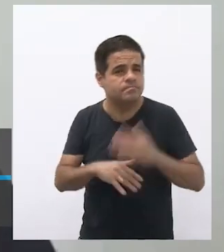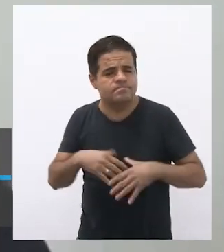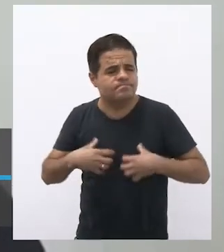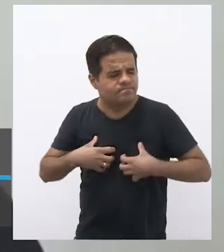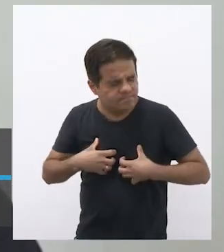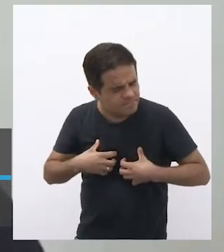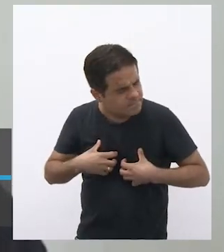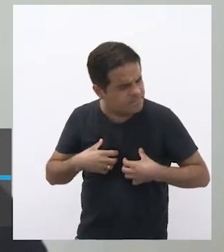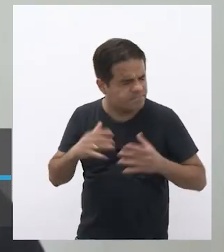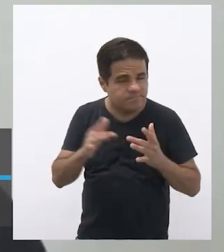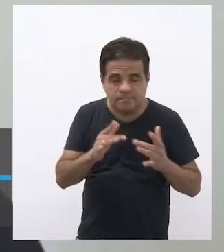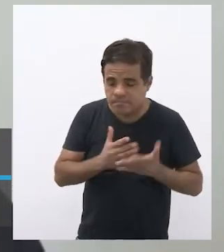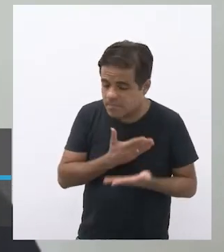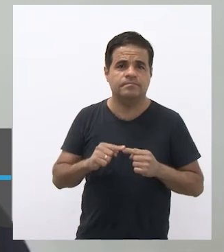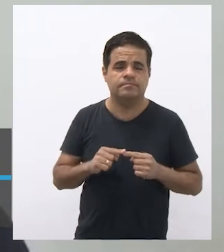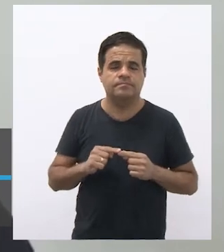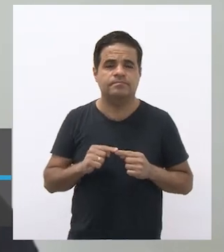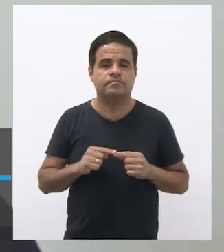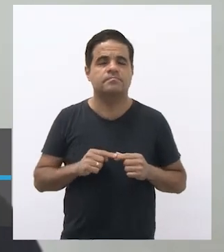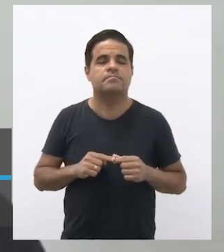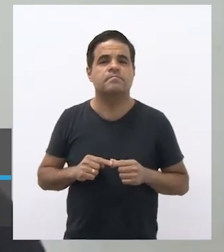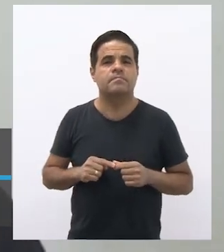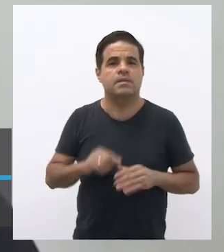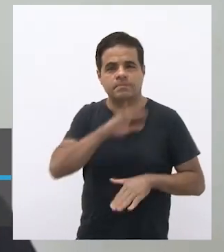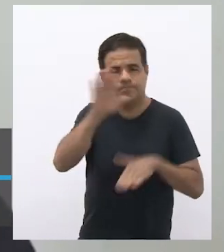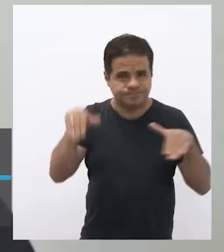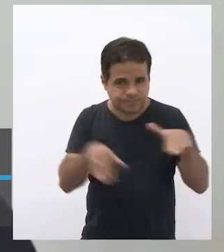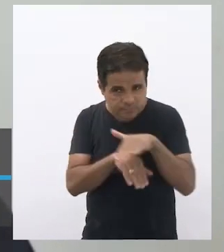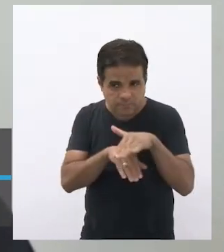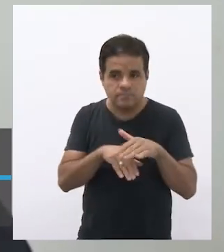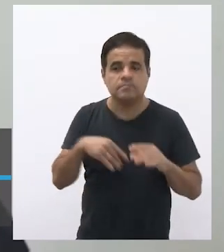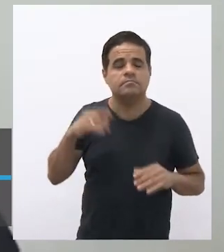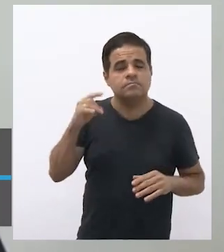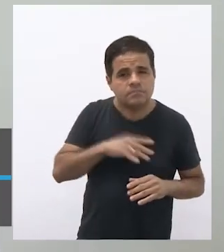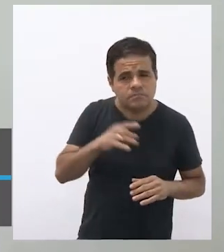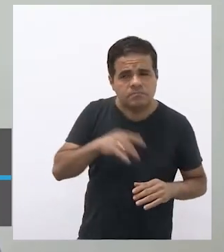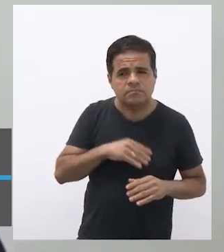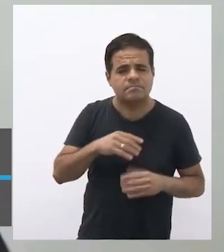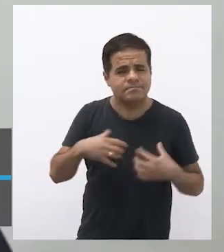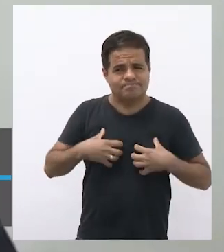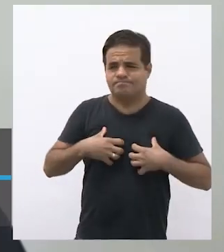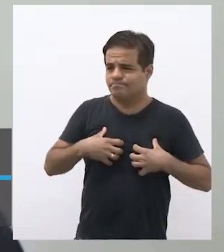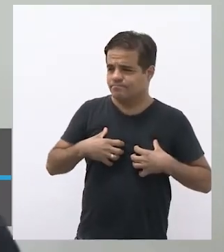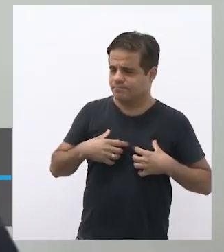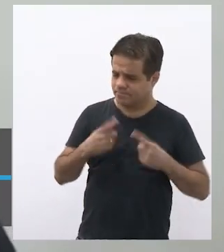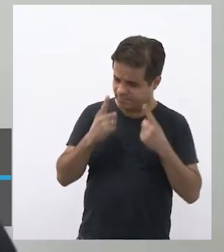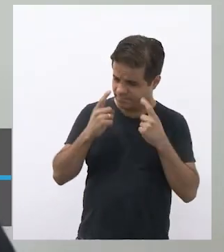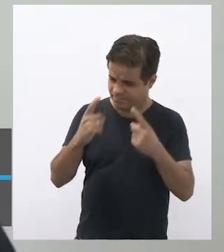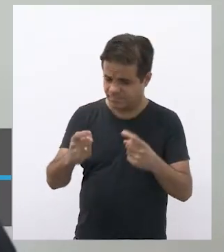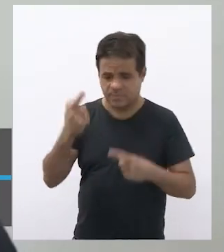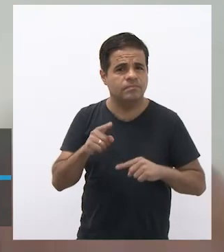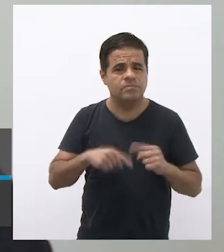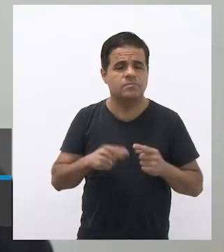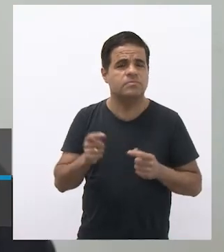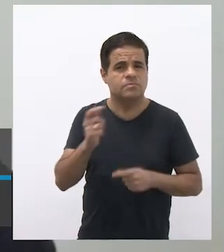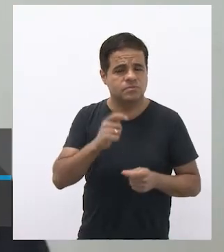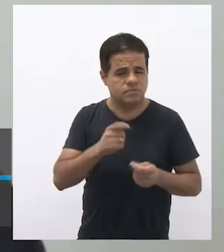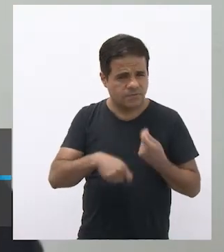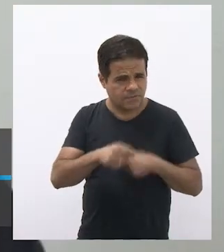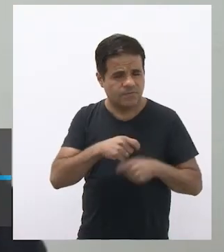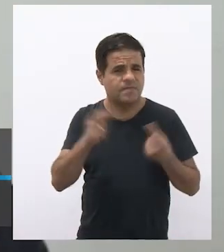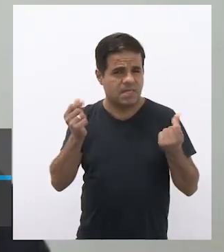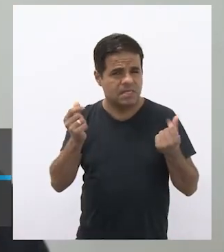bens, direito de participação política, né? E aqui eu destacaria a importância da representatividade